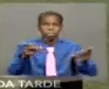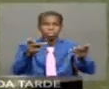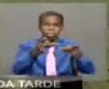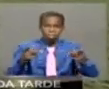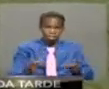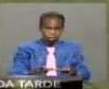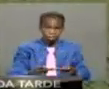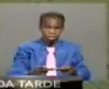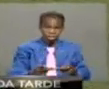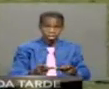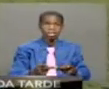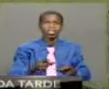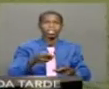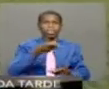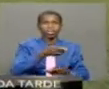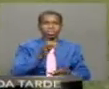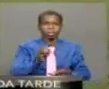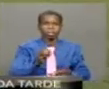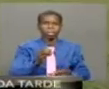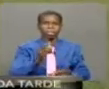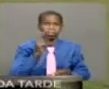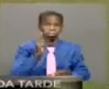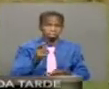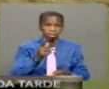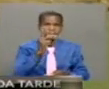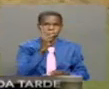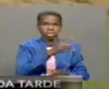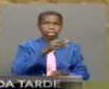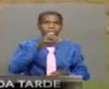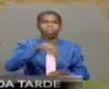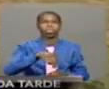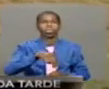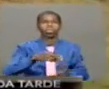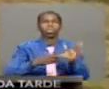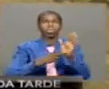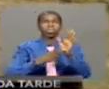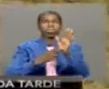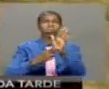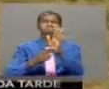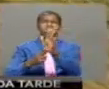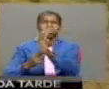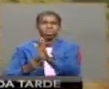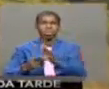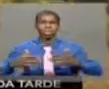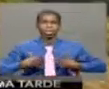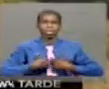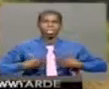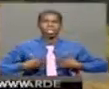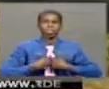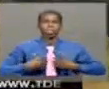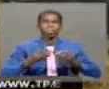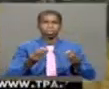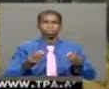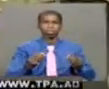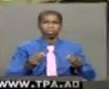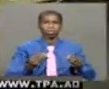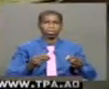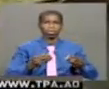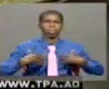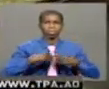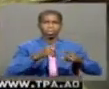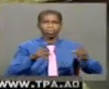90 mil quilómetros quadrados representa o maior santuário de vida selvagem com mais de 160 espécies de